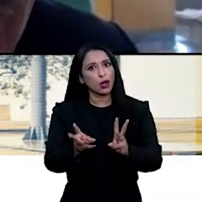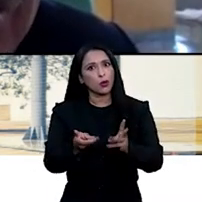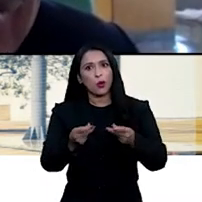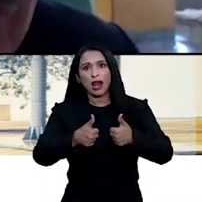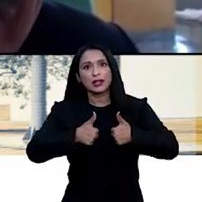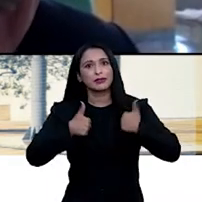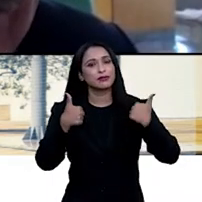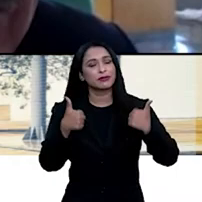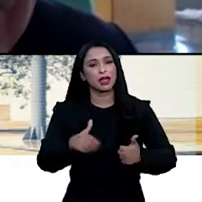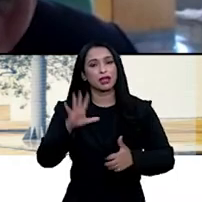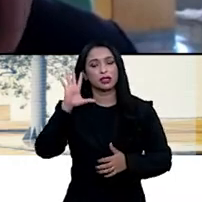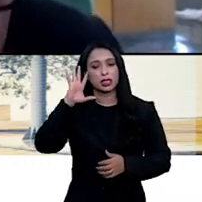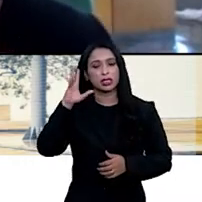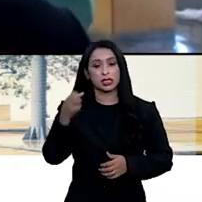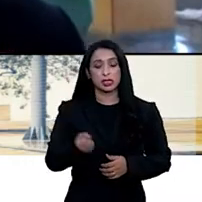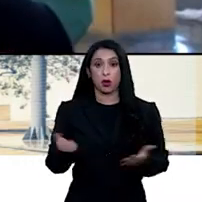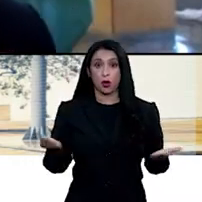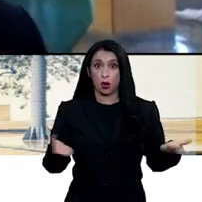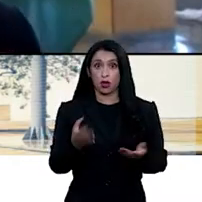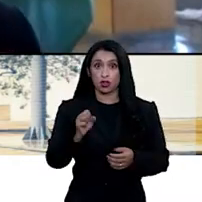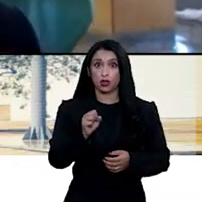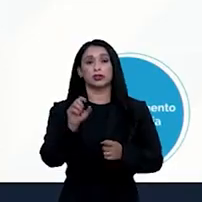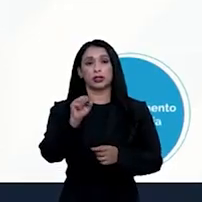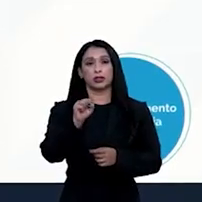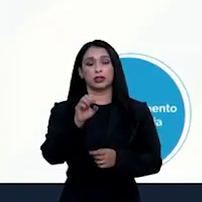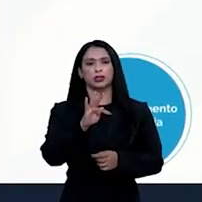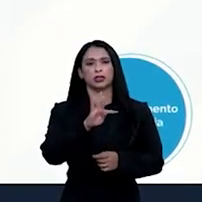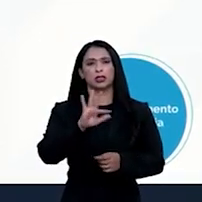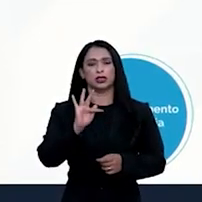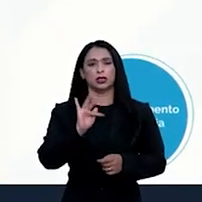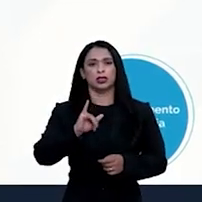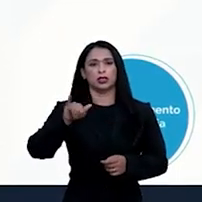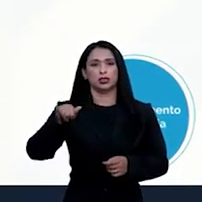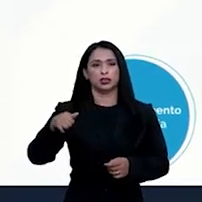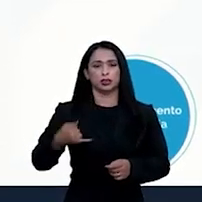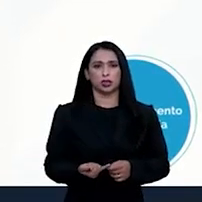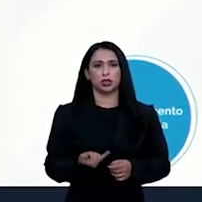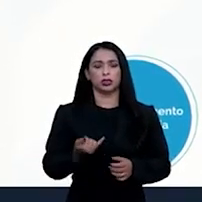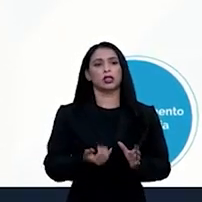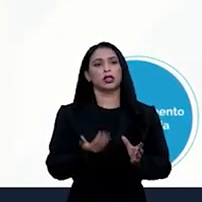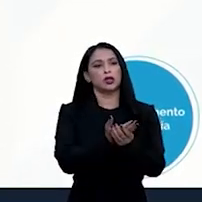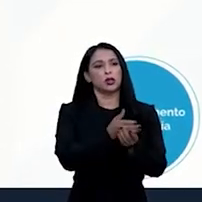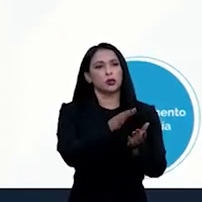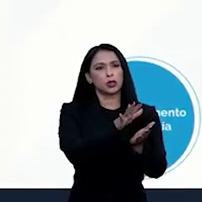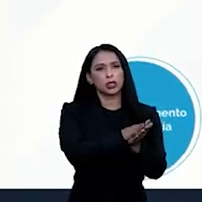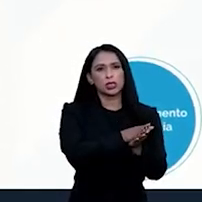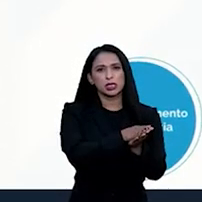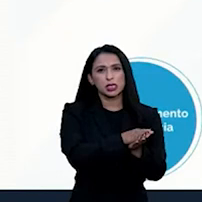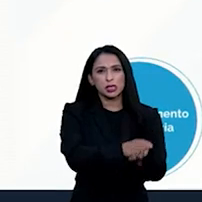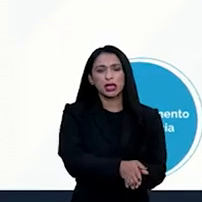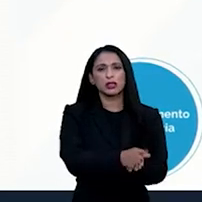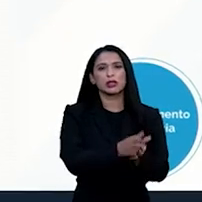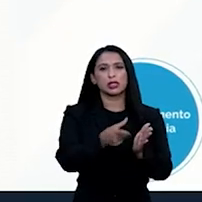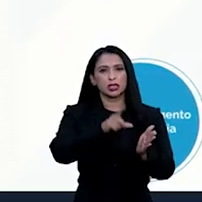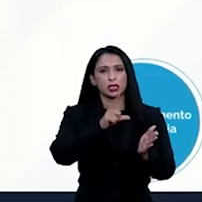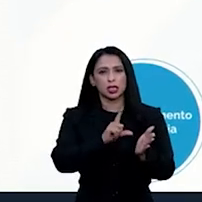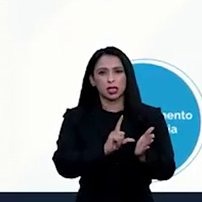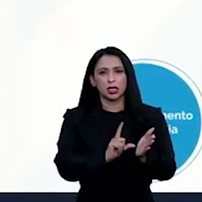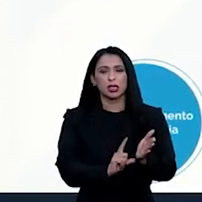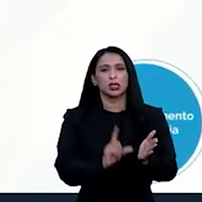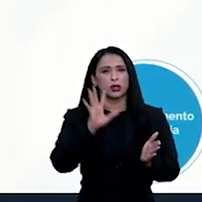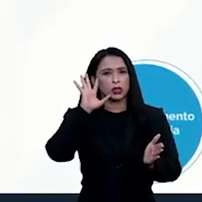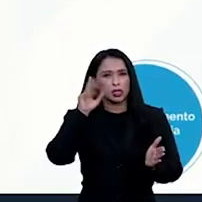paz como instrumento de pacificação o plano STJ 2021/2022 foi